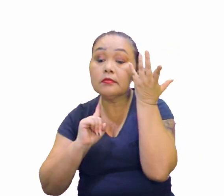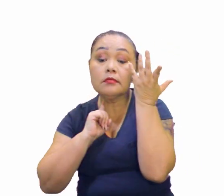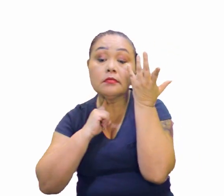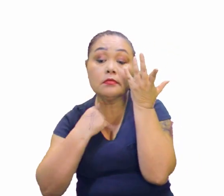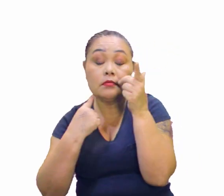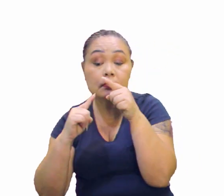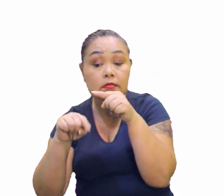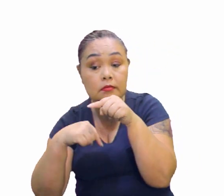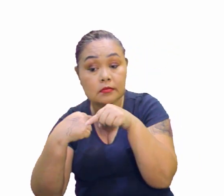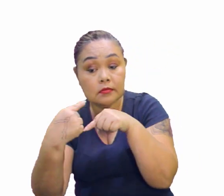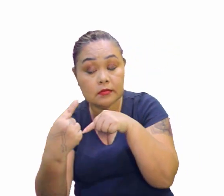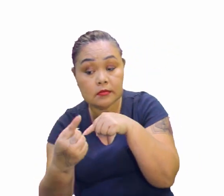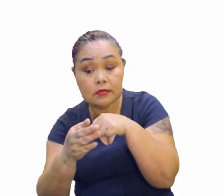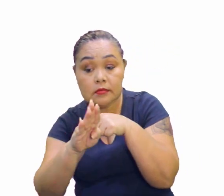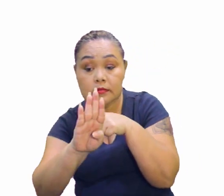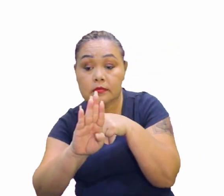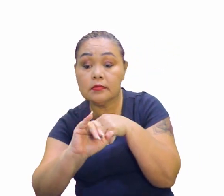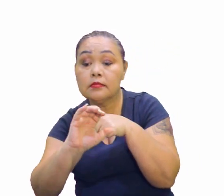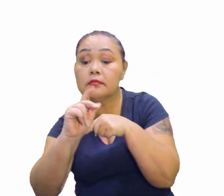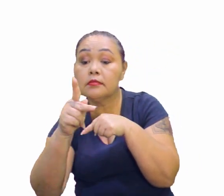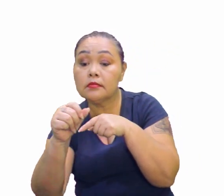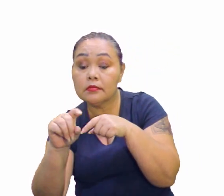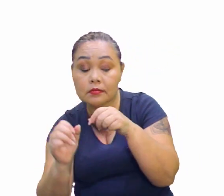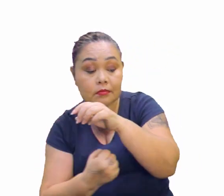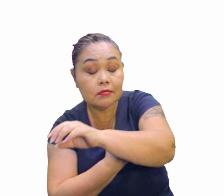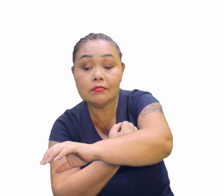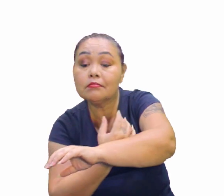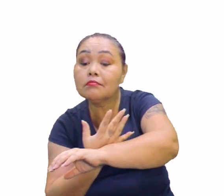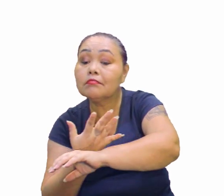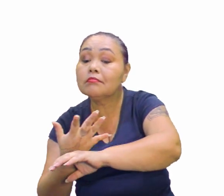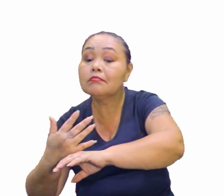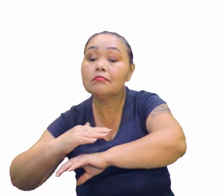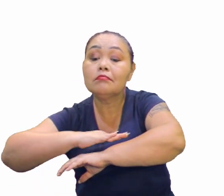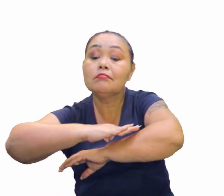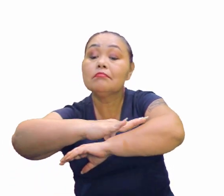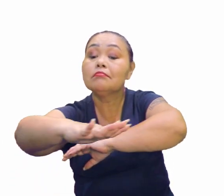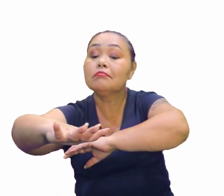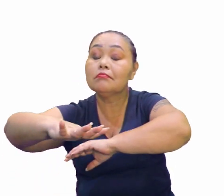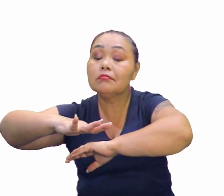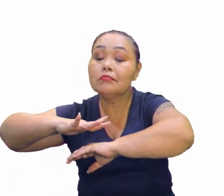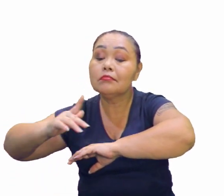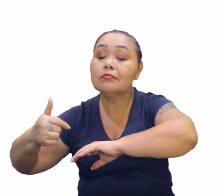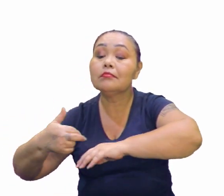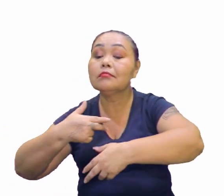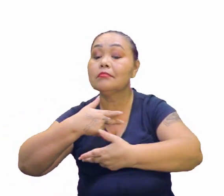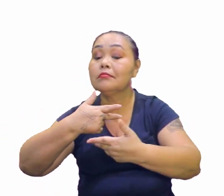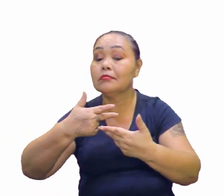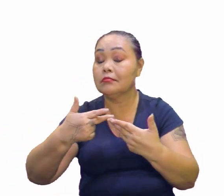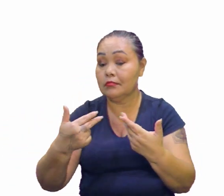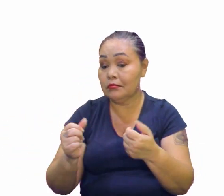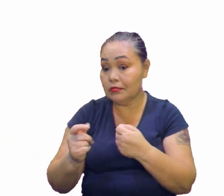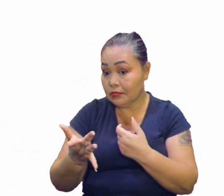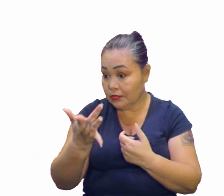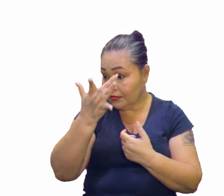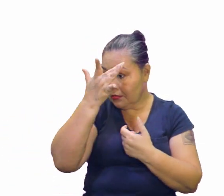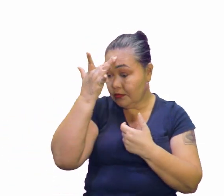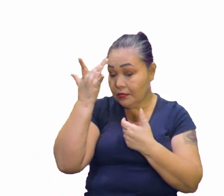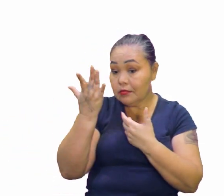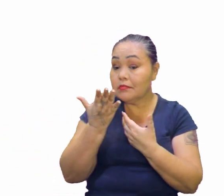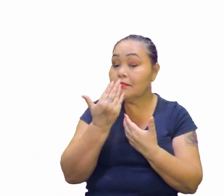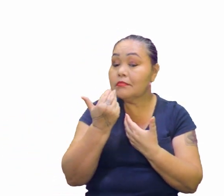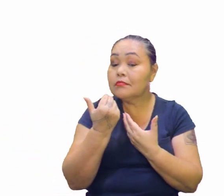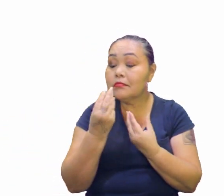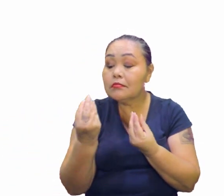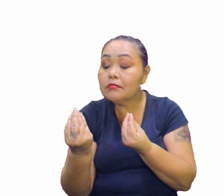a biota, vai contaminar a fauna. E, obviamente, que todo mundo lembra que as pessoas comem